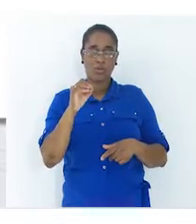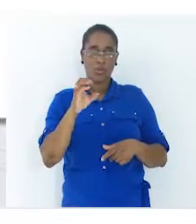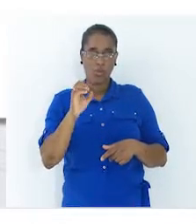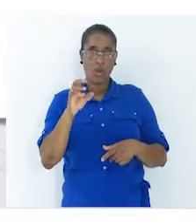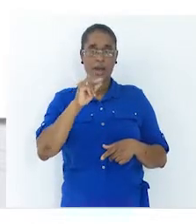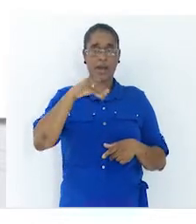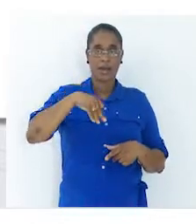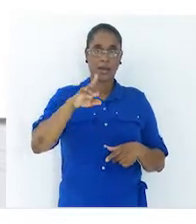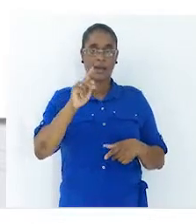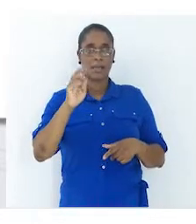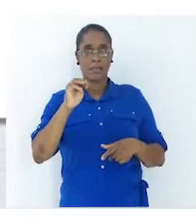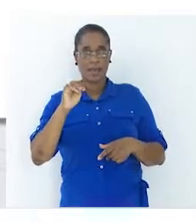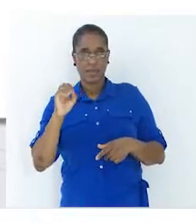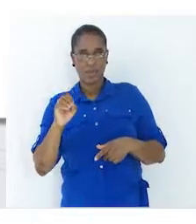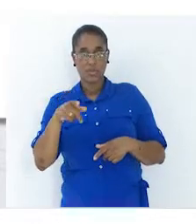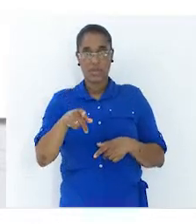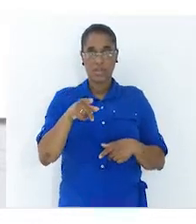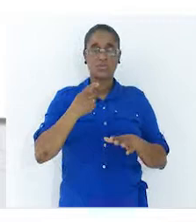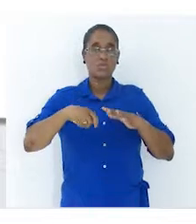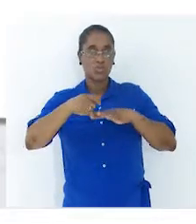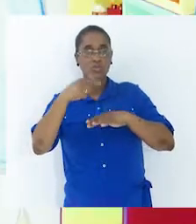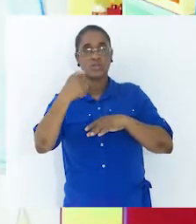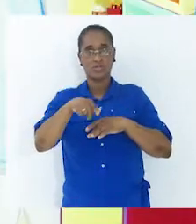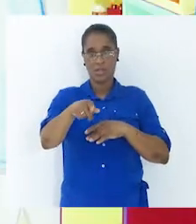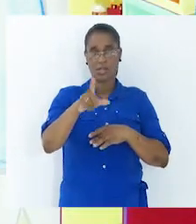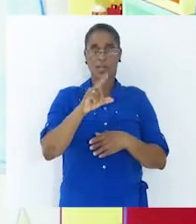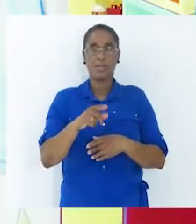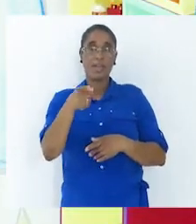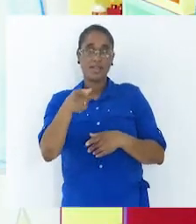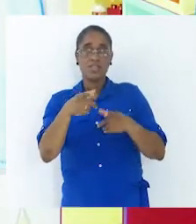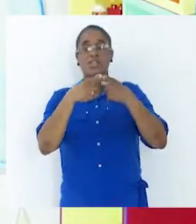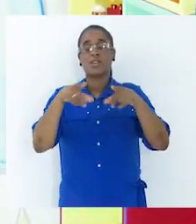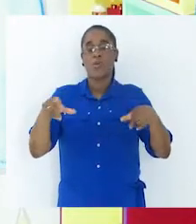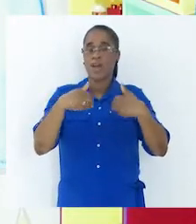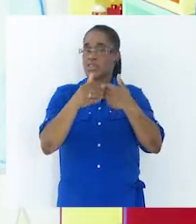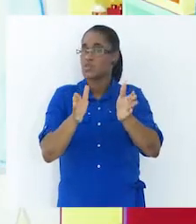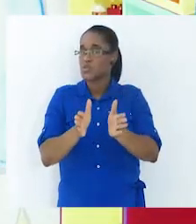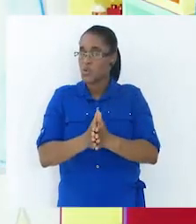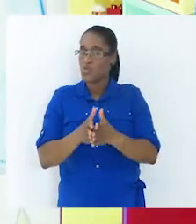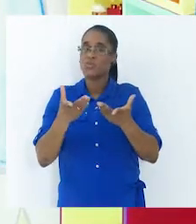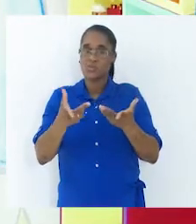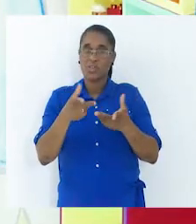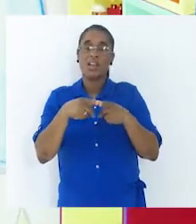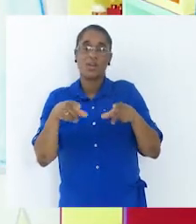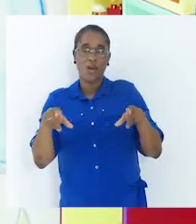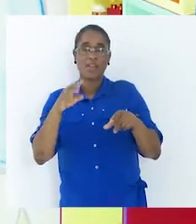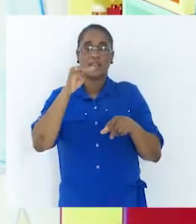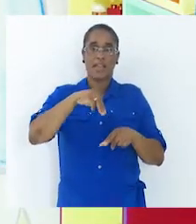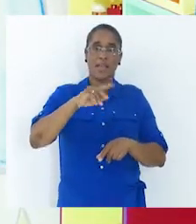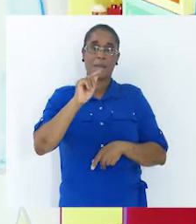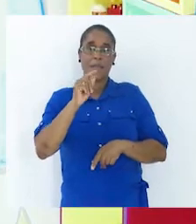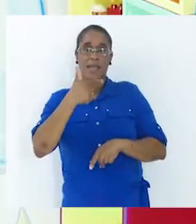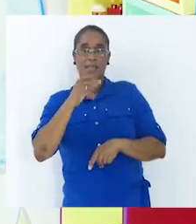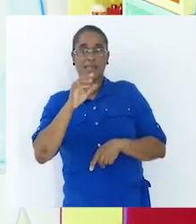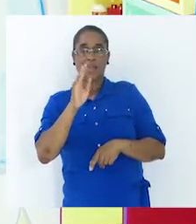são os recursos que nós temos aqui também. Essas linguagens todas são linguagens metafóricas. Tem